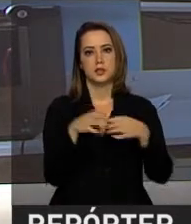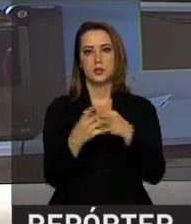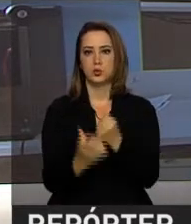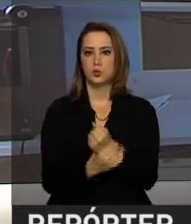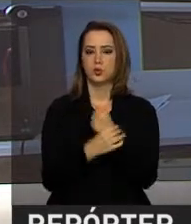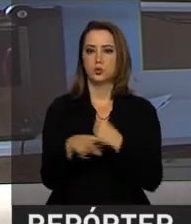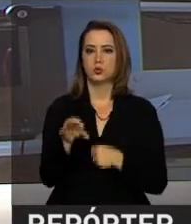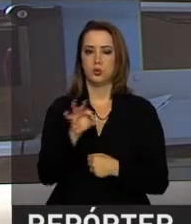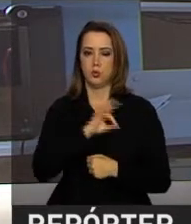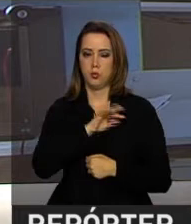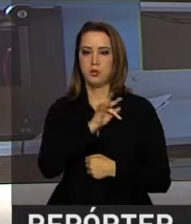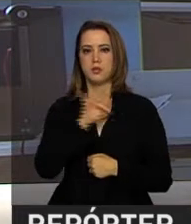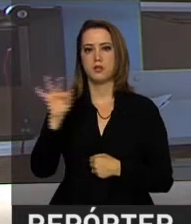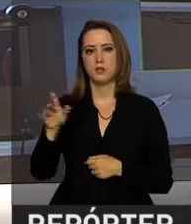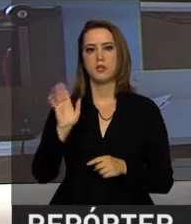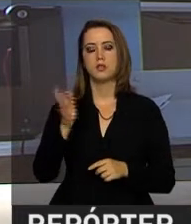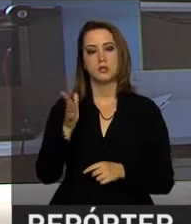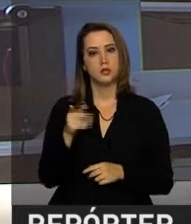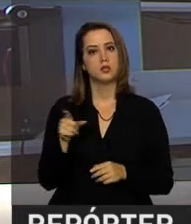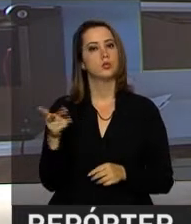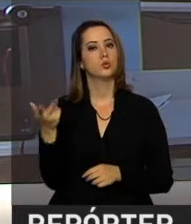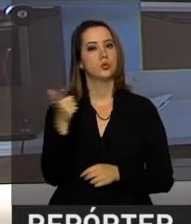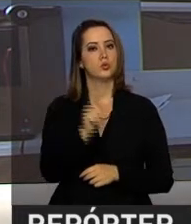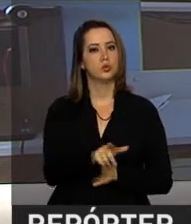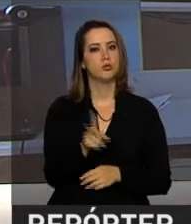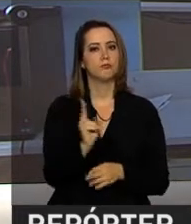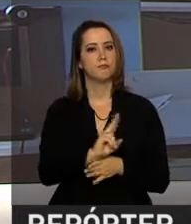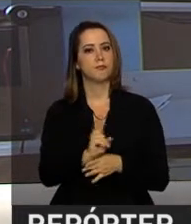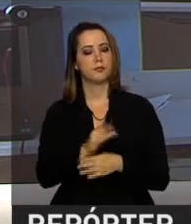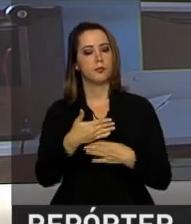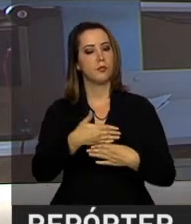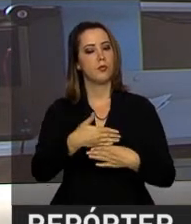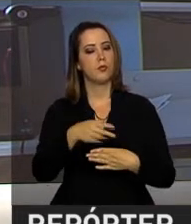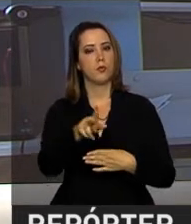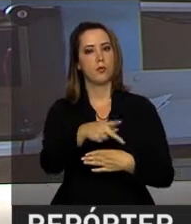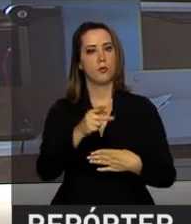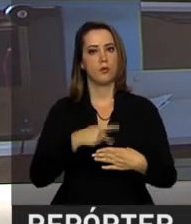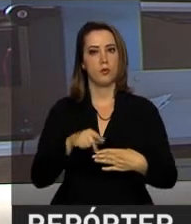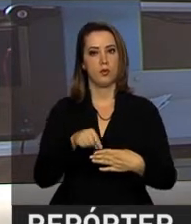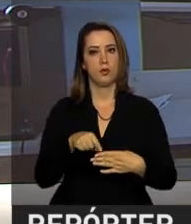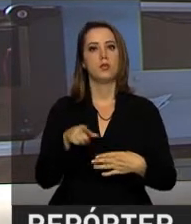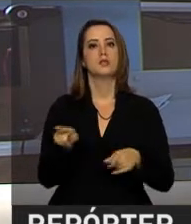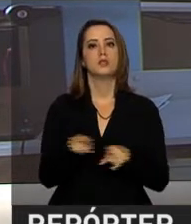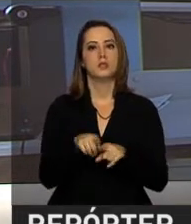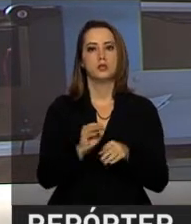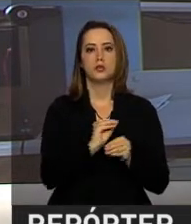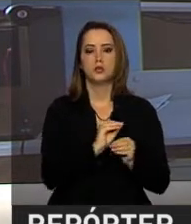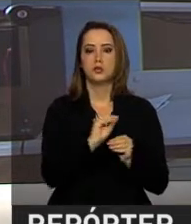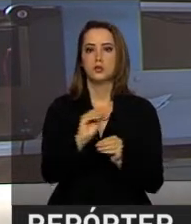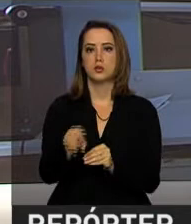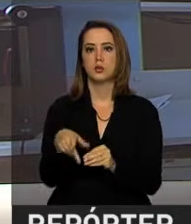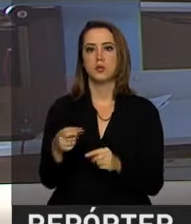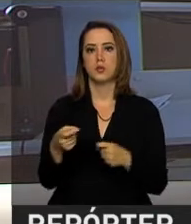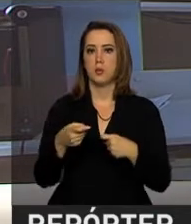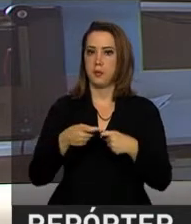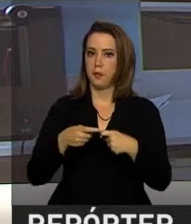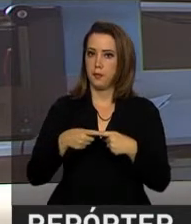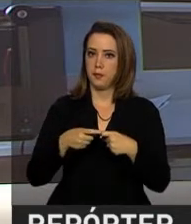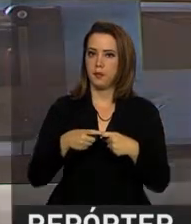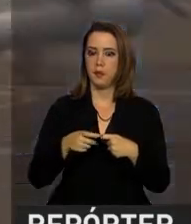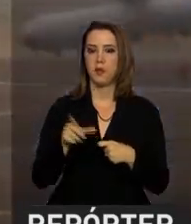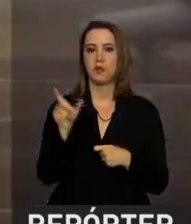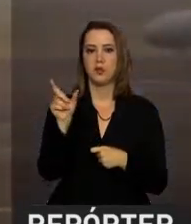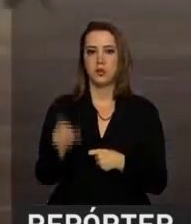na 11ª edição e além da vigilância das fronteiras leva também à assistência médica e cidadania